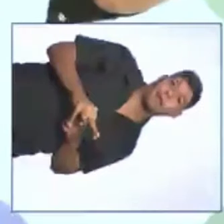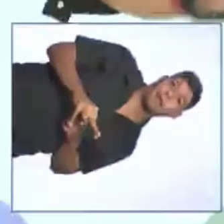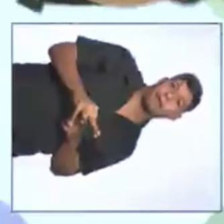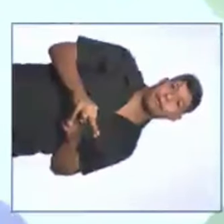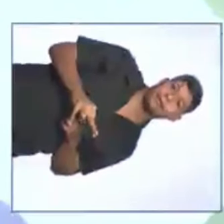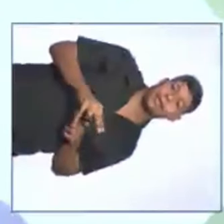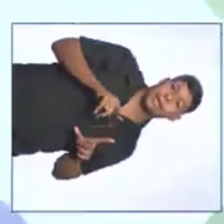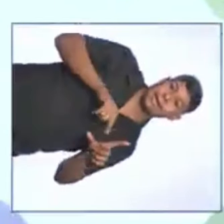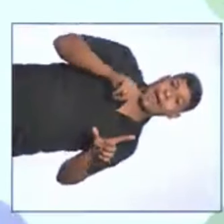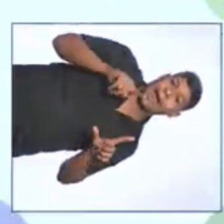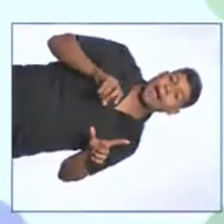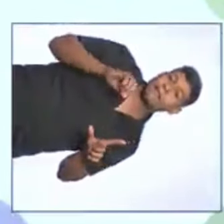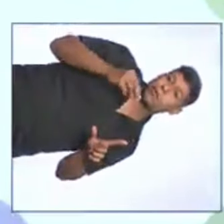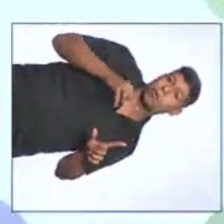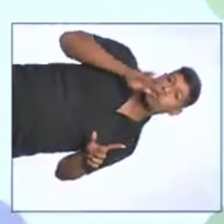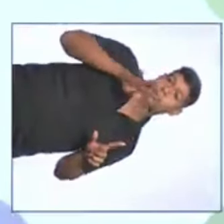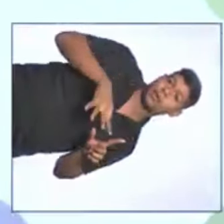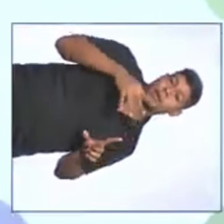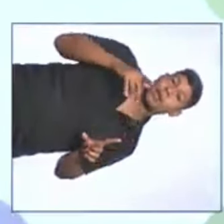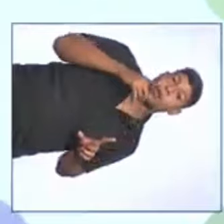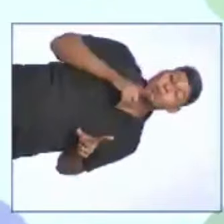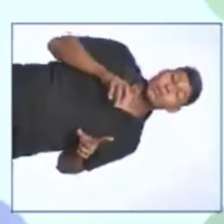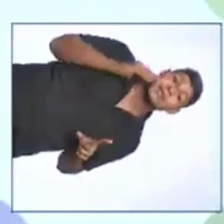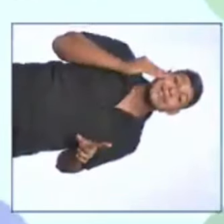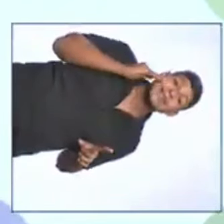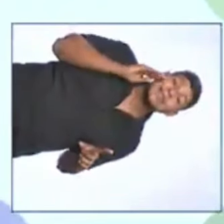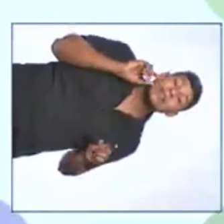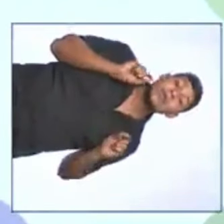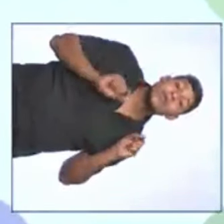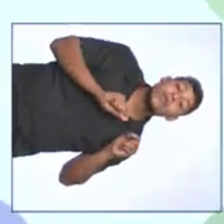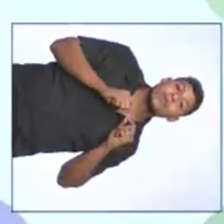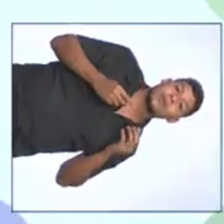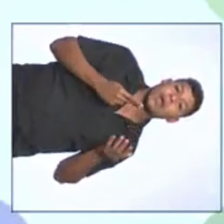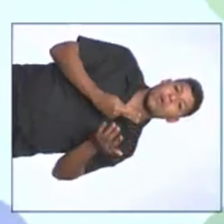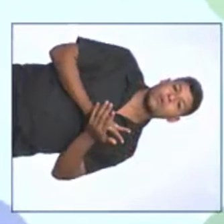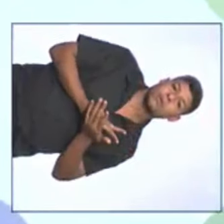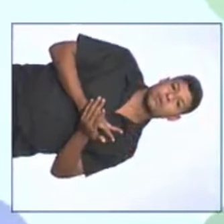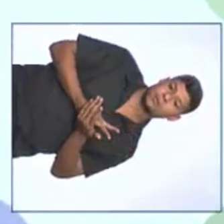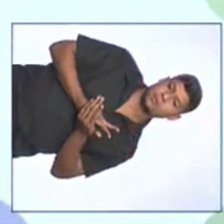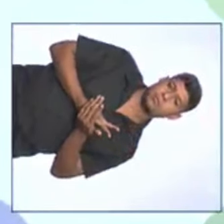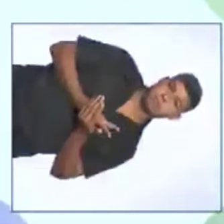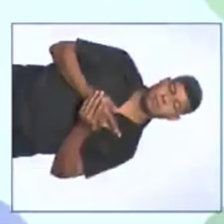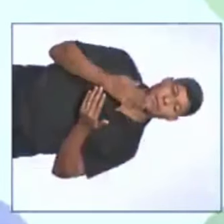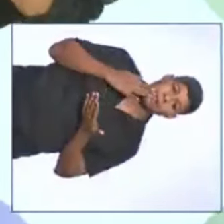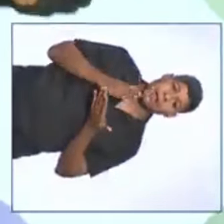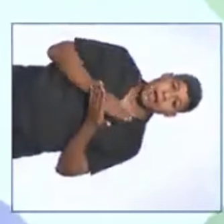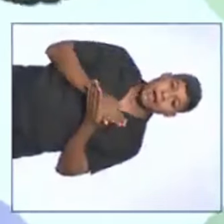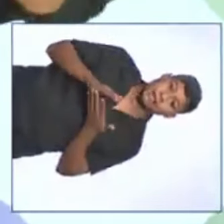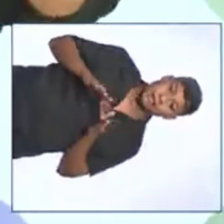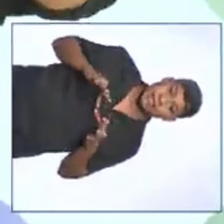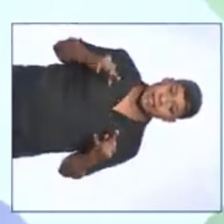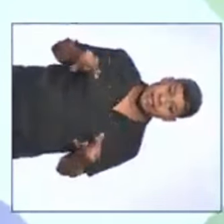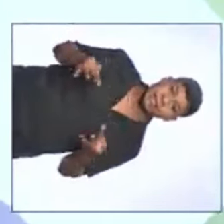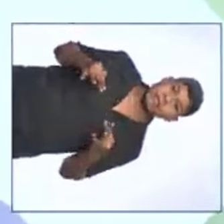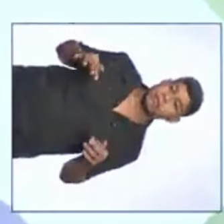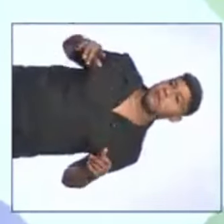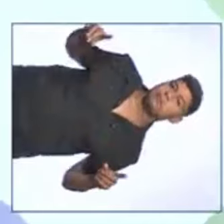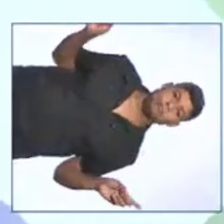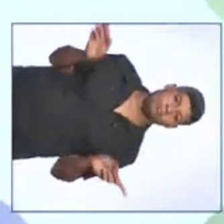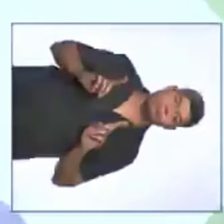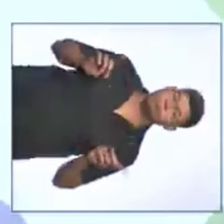gráfico, uma tabela e a gente conseguir entender o que está acontecendo ali. porque não é às vezes tão simples quando a gente